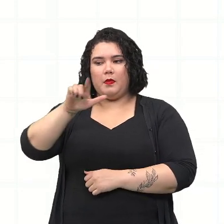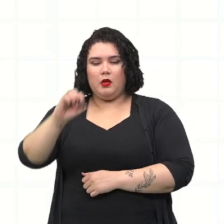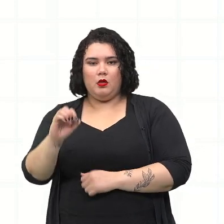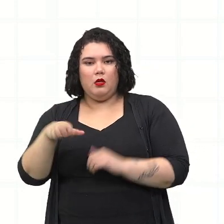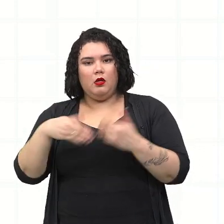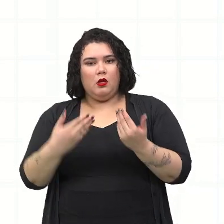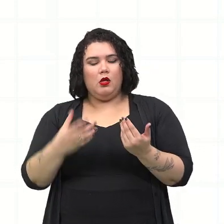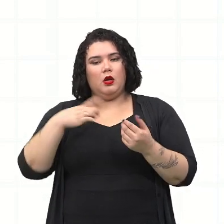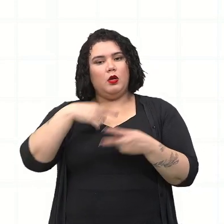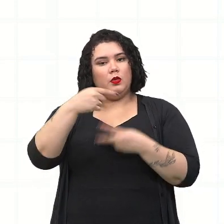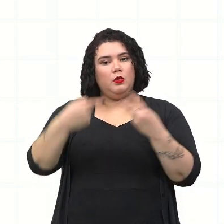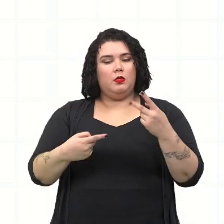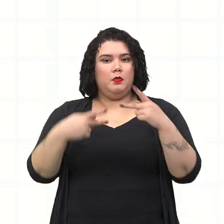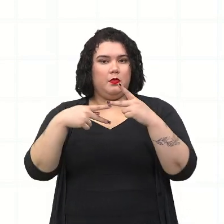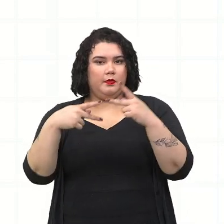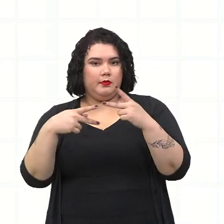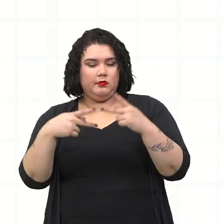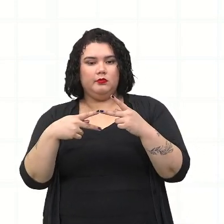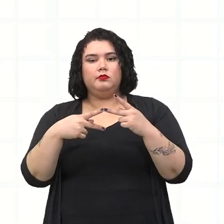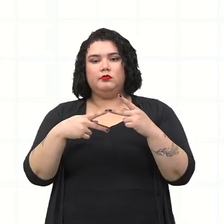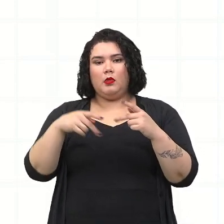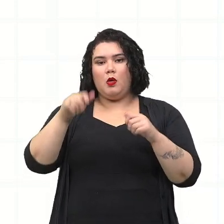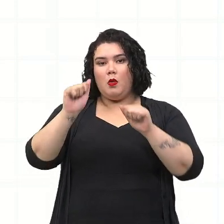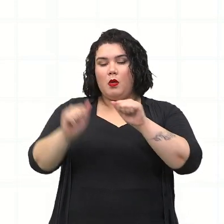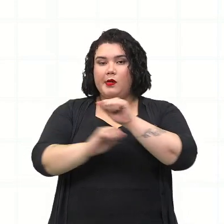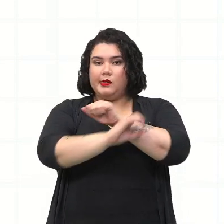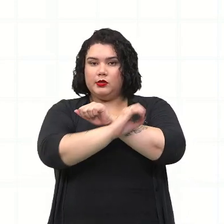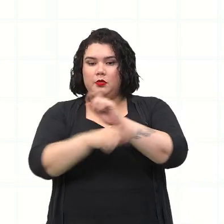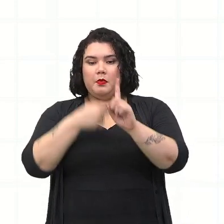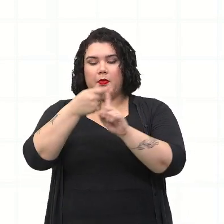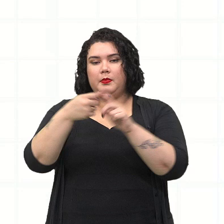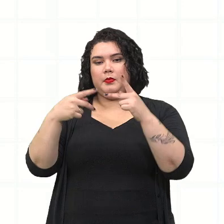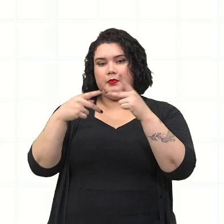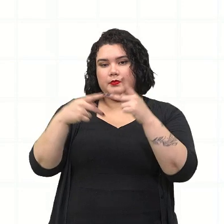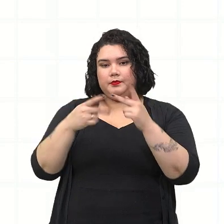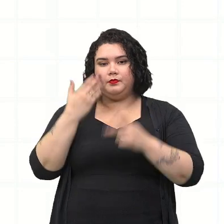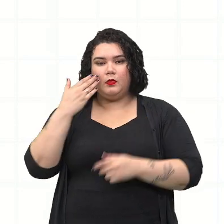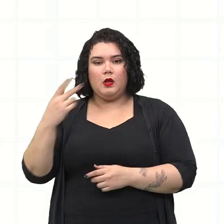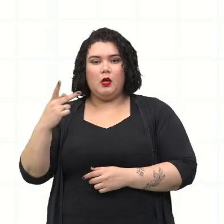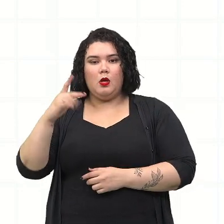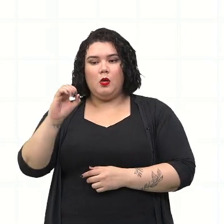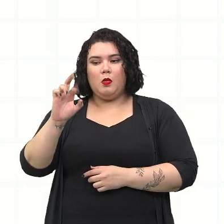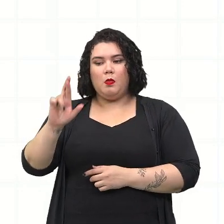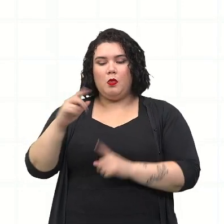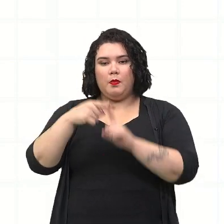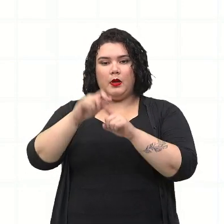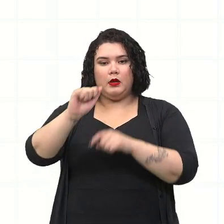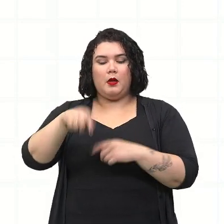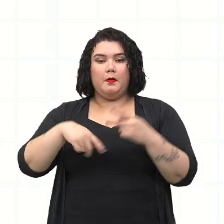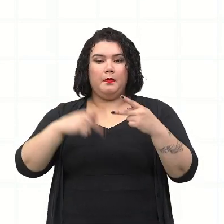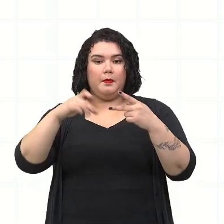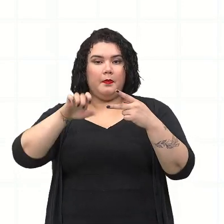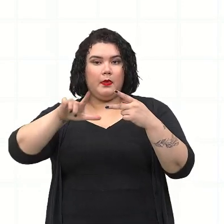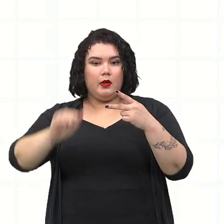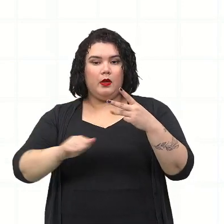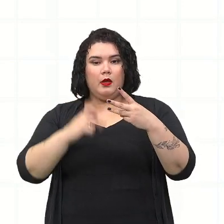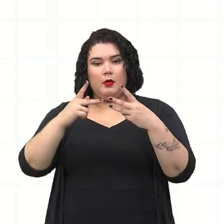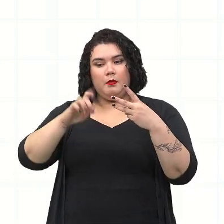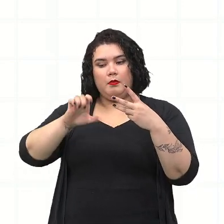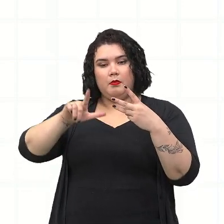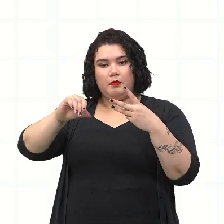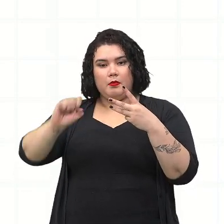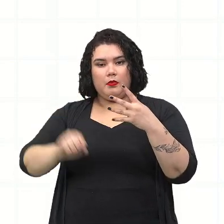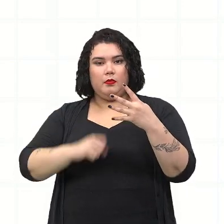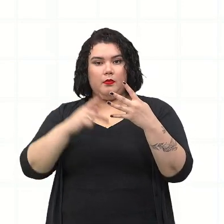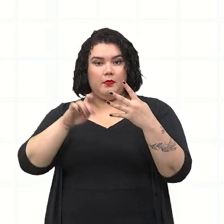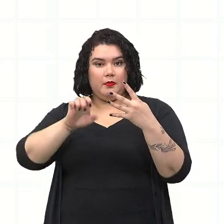duas preposições, essa preposição com o artigo. Nós temos aí o por mais o a pela, o por mais os pelos e o por